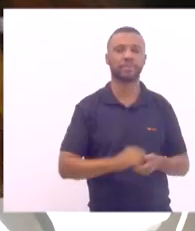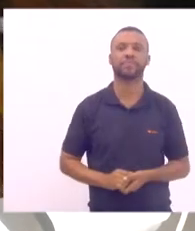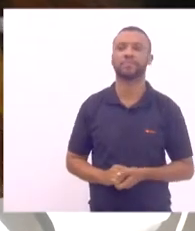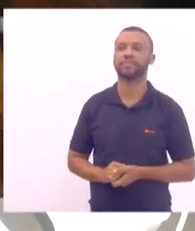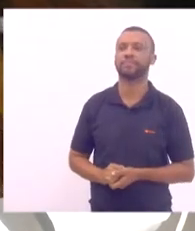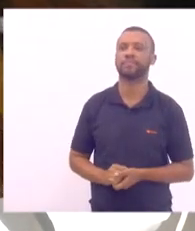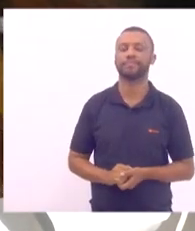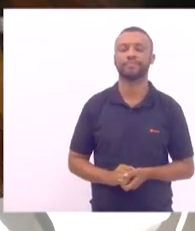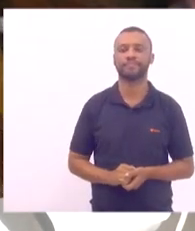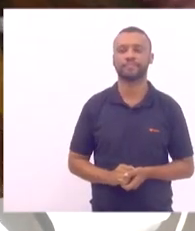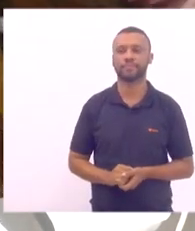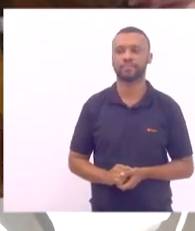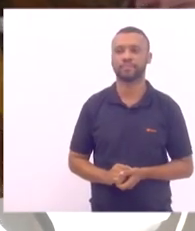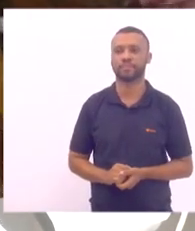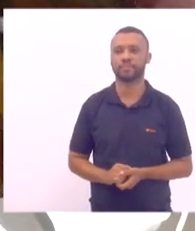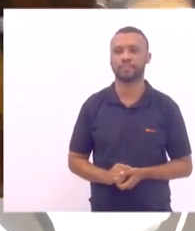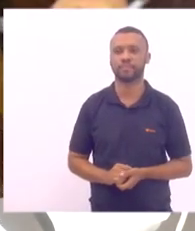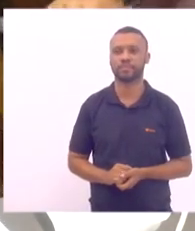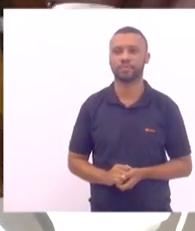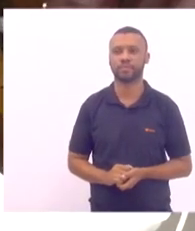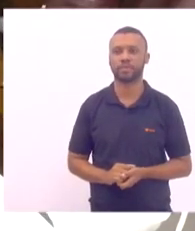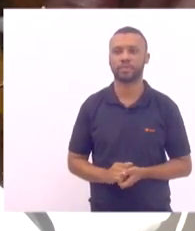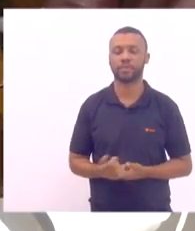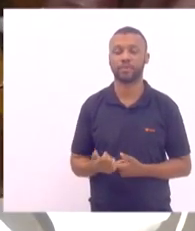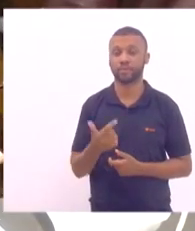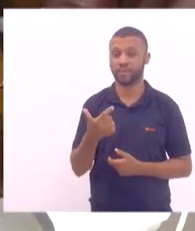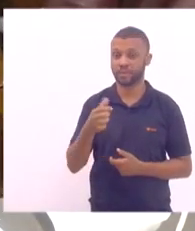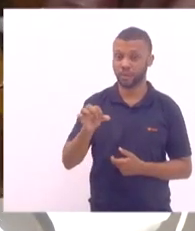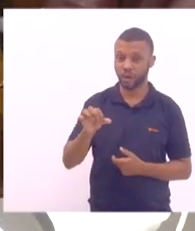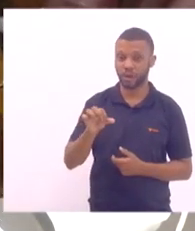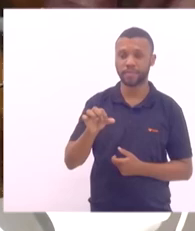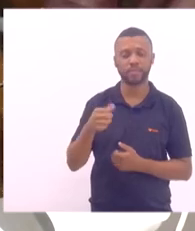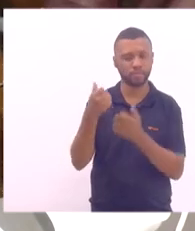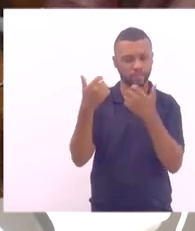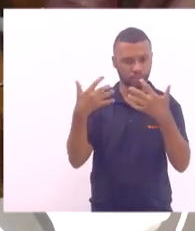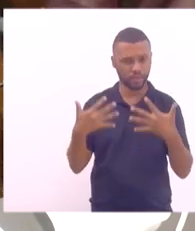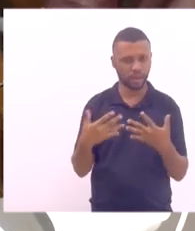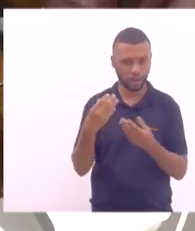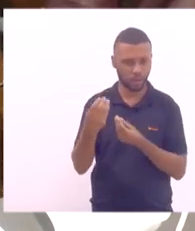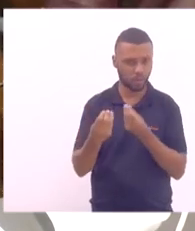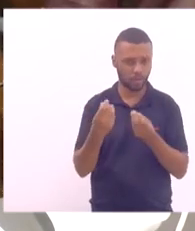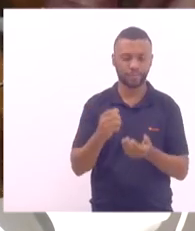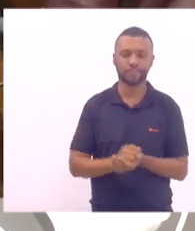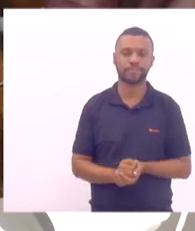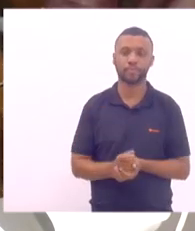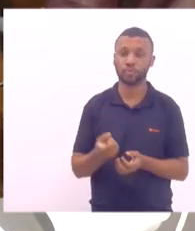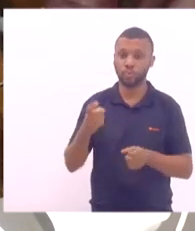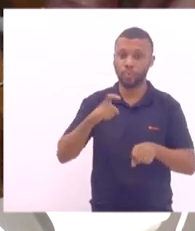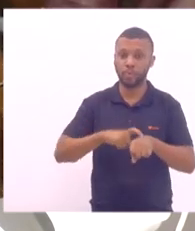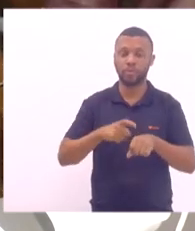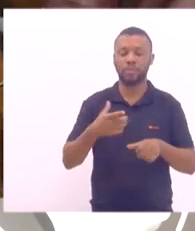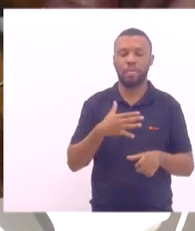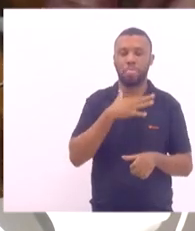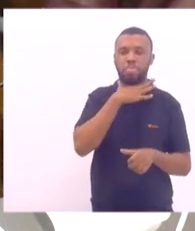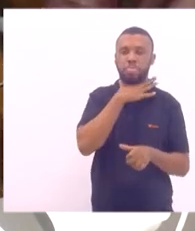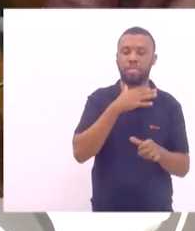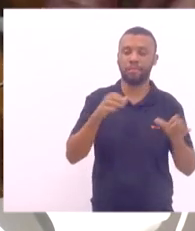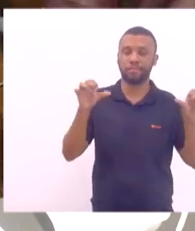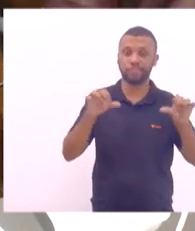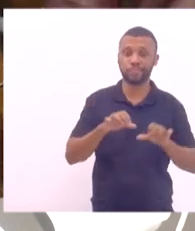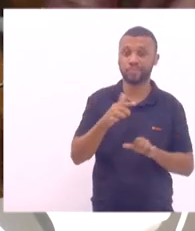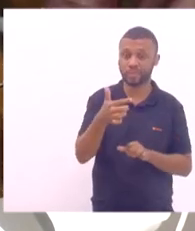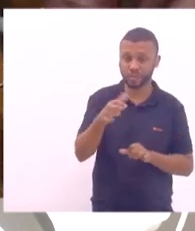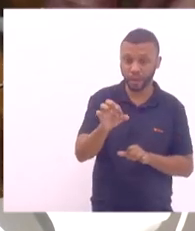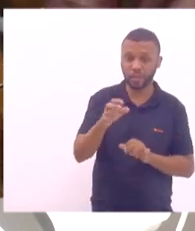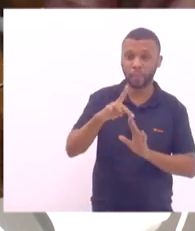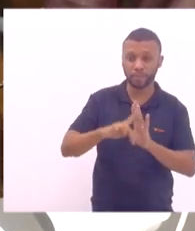obrigado. O 29, deixa eu te explicar só. Na calamidade pública de 2011... 29 é